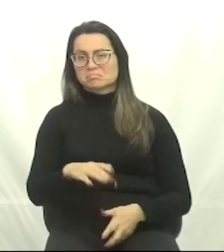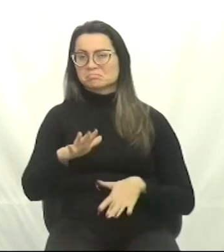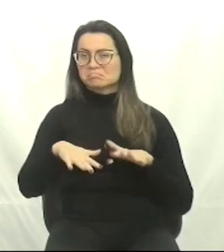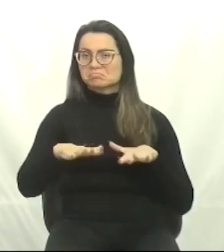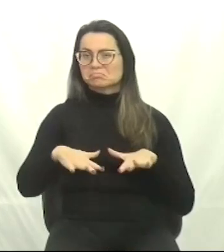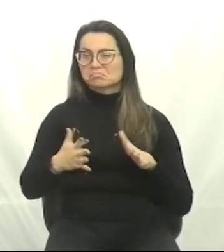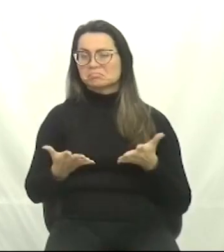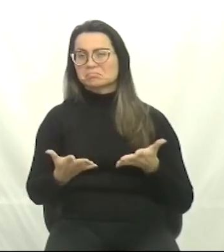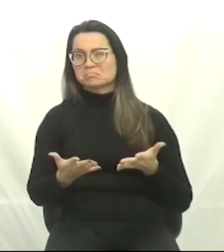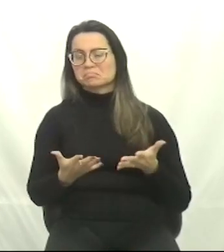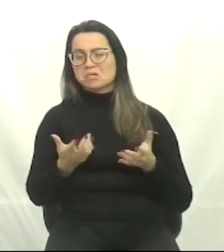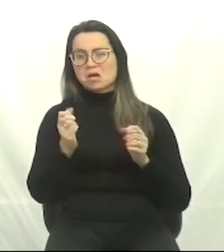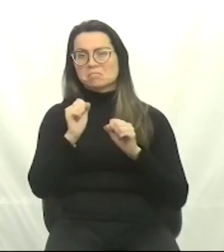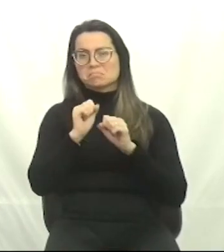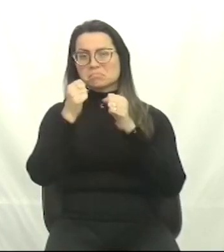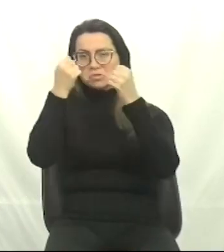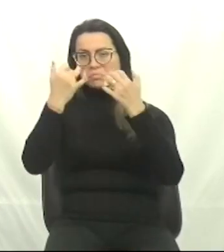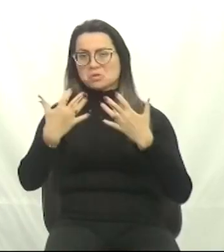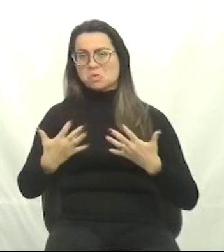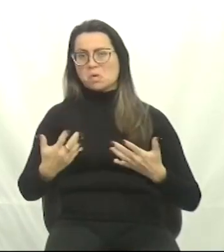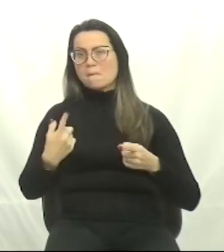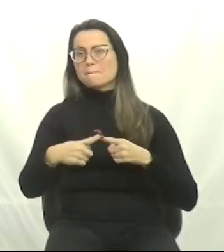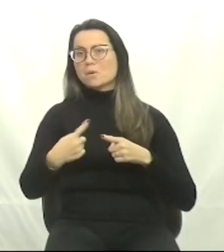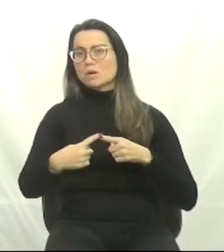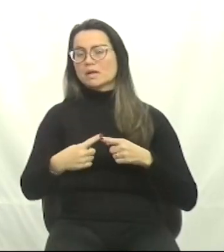não esclareceu o porquê da inelegibilidade.